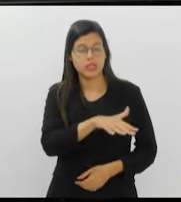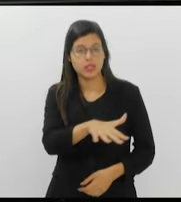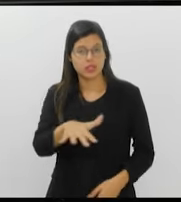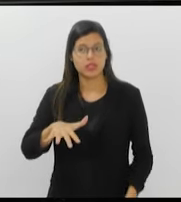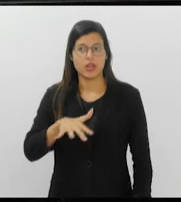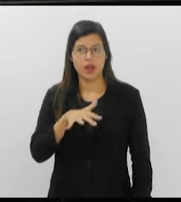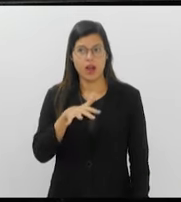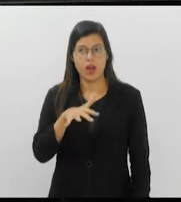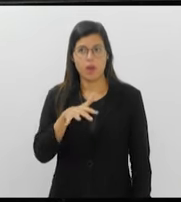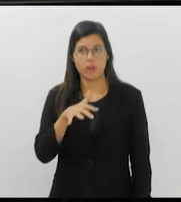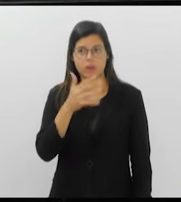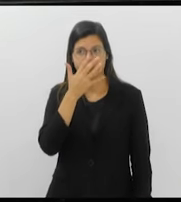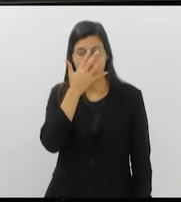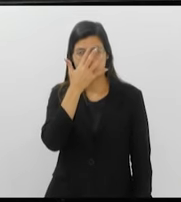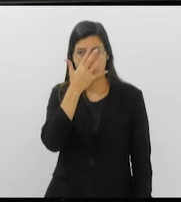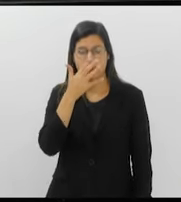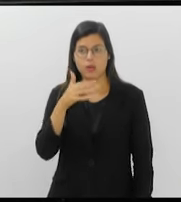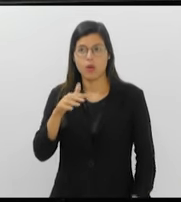Em geral,